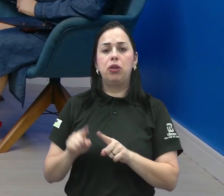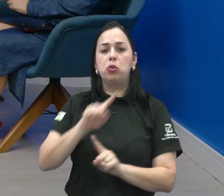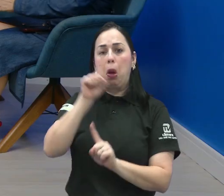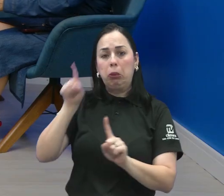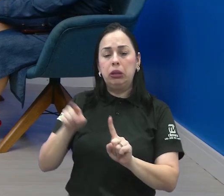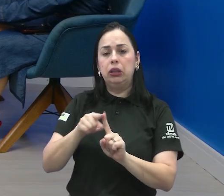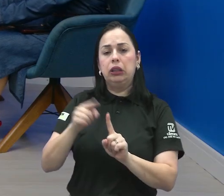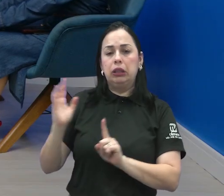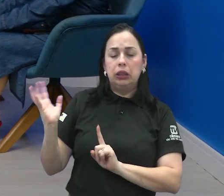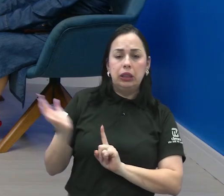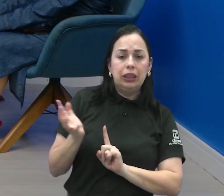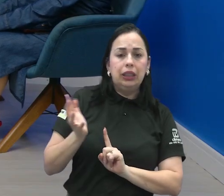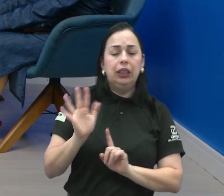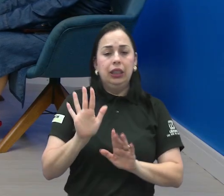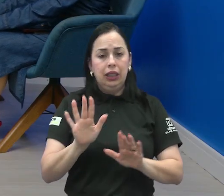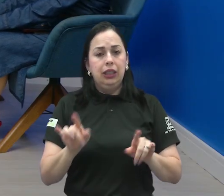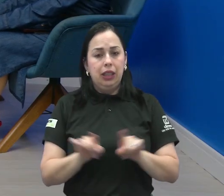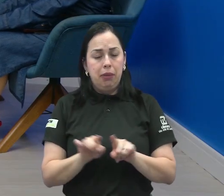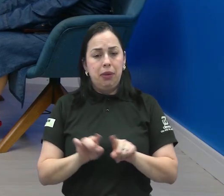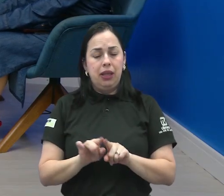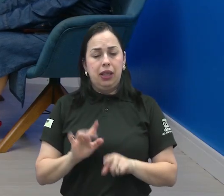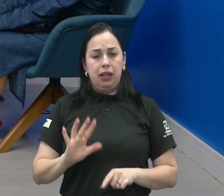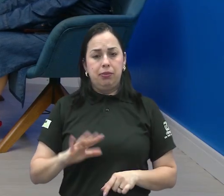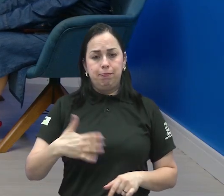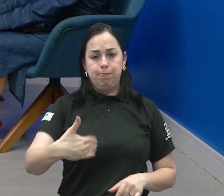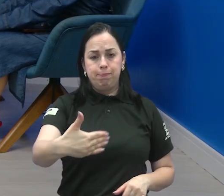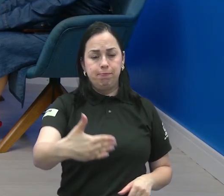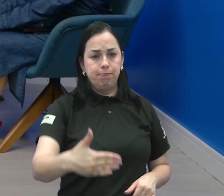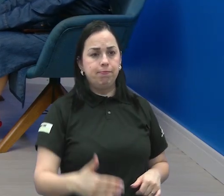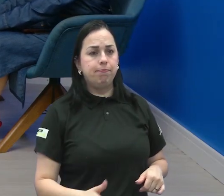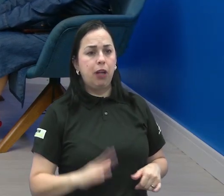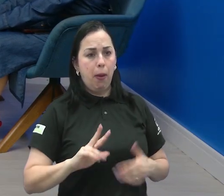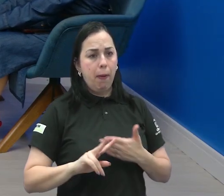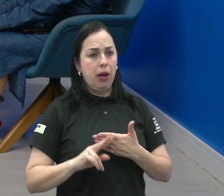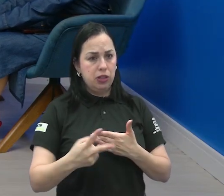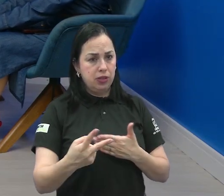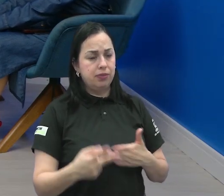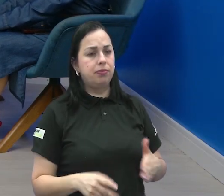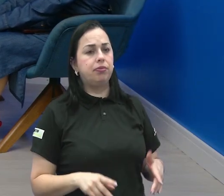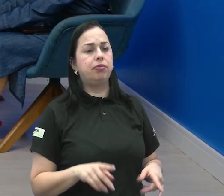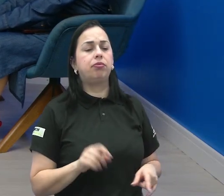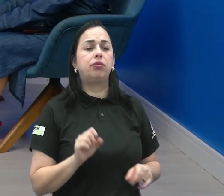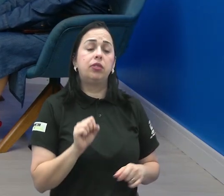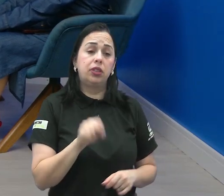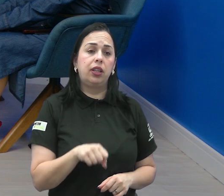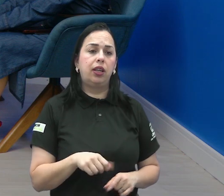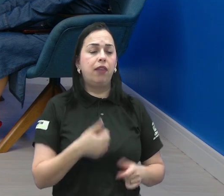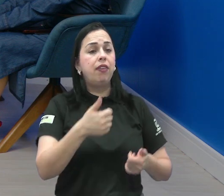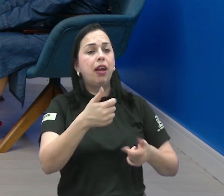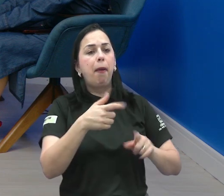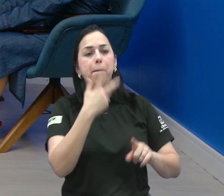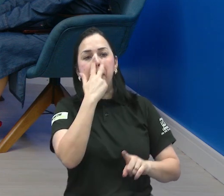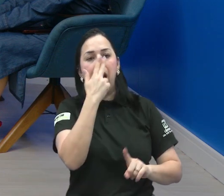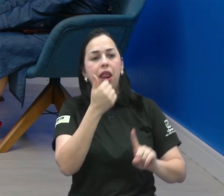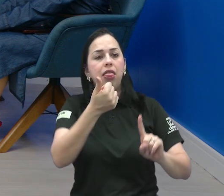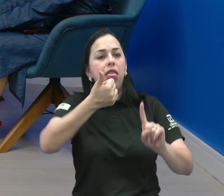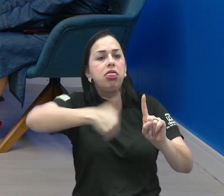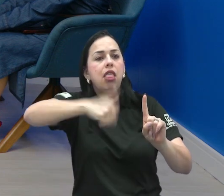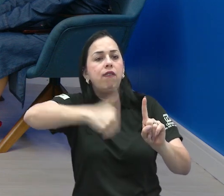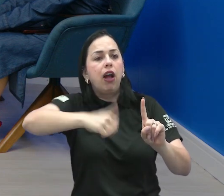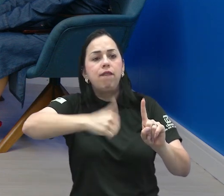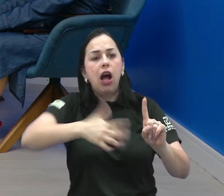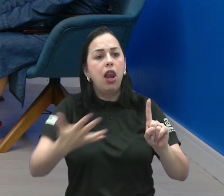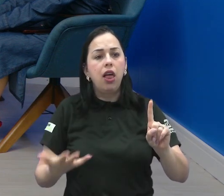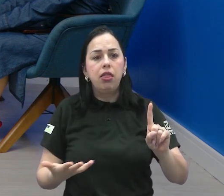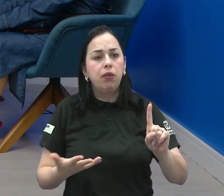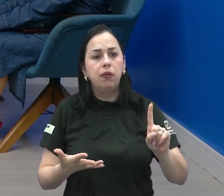né? Hoje em dia isso daí está contribuindo também nesse processo? Sim, porque isso vira um modelo de desempenho. É como se tivesse que cumprir uma performance